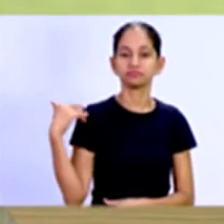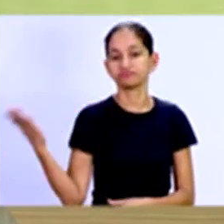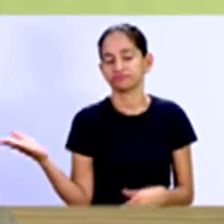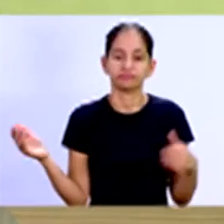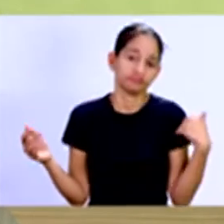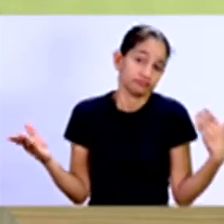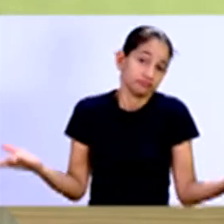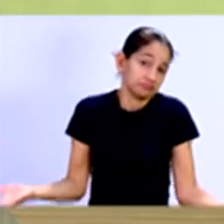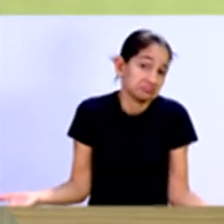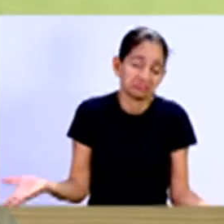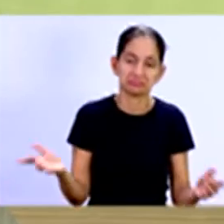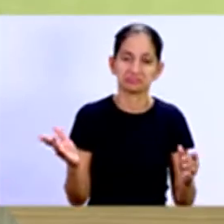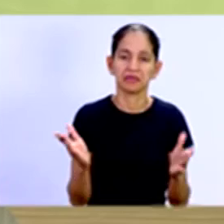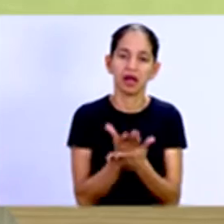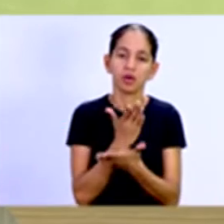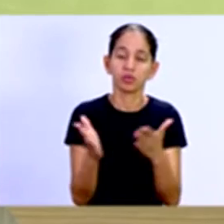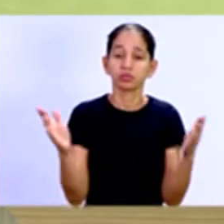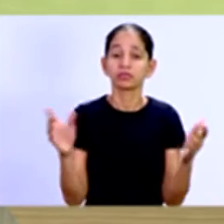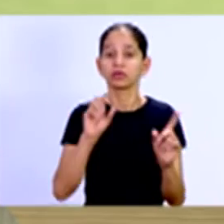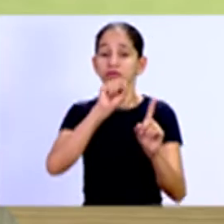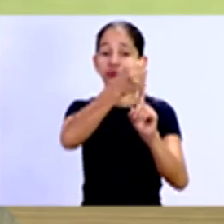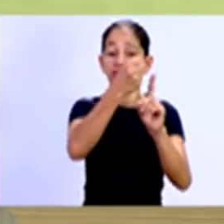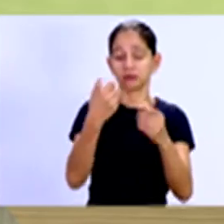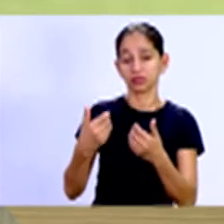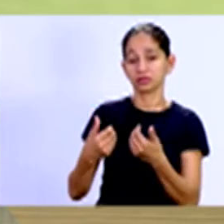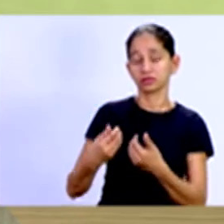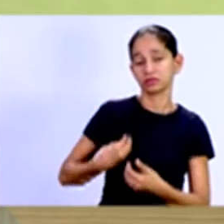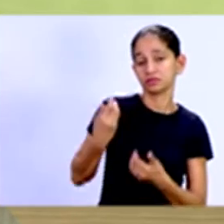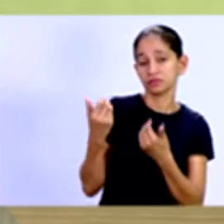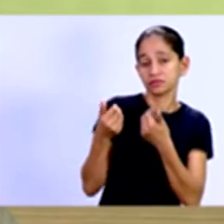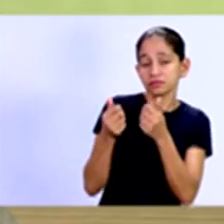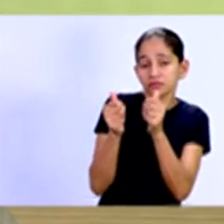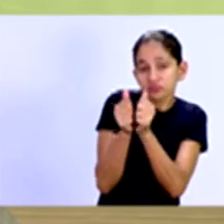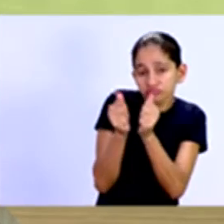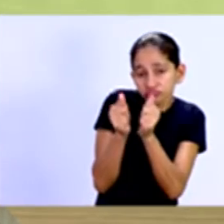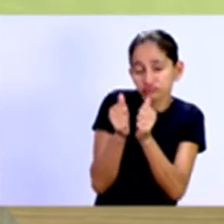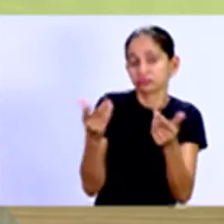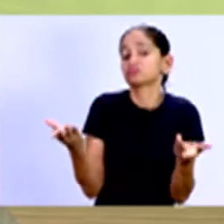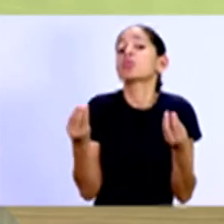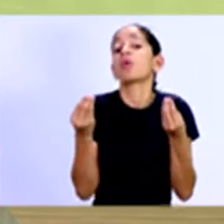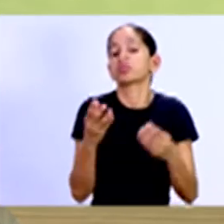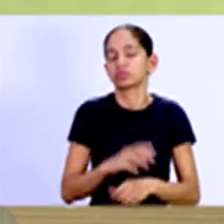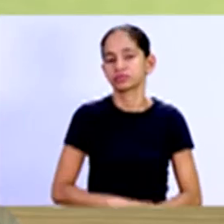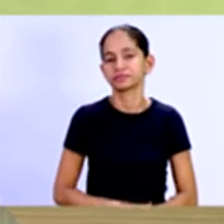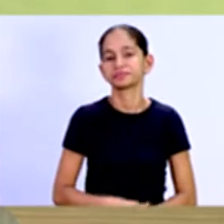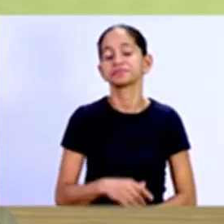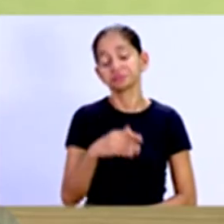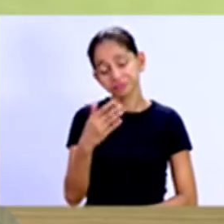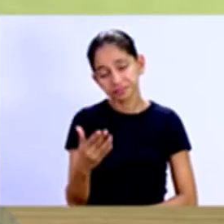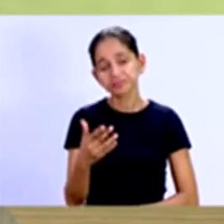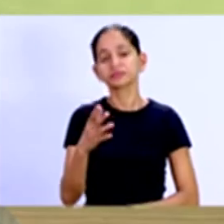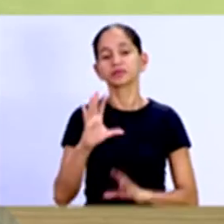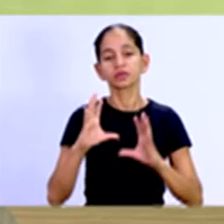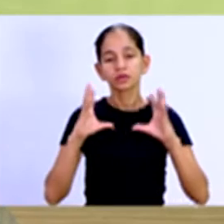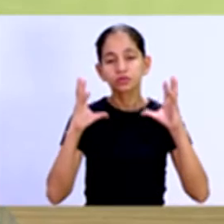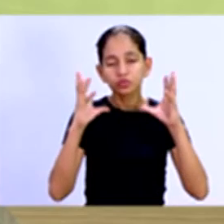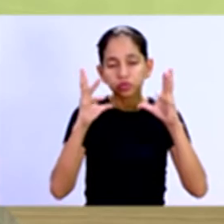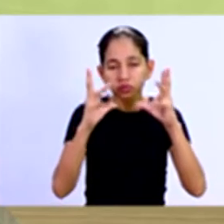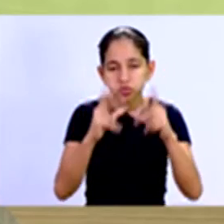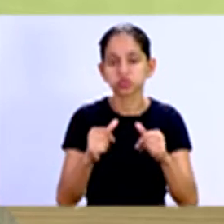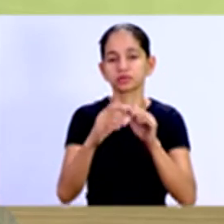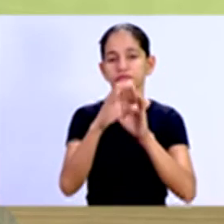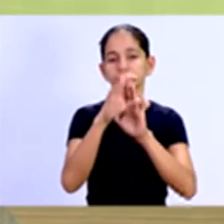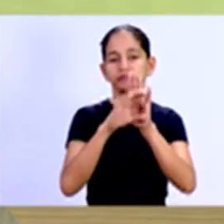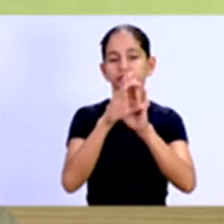um sentido de sociedade que faz com que eu componha tudo isso. Então, todo esse conceito, todo